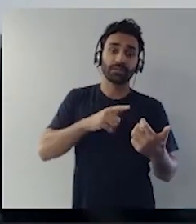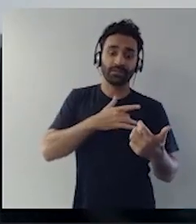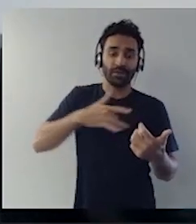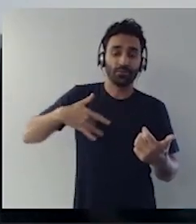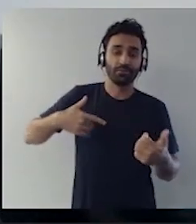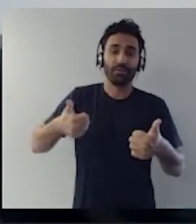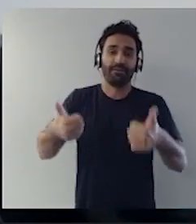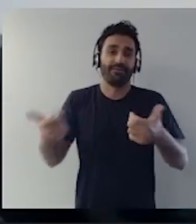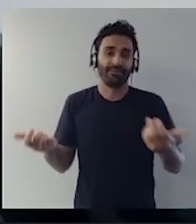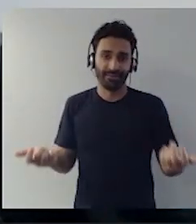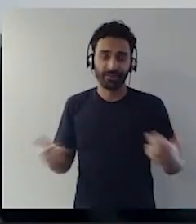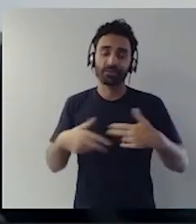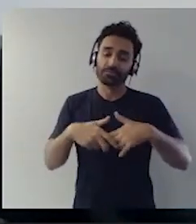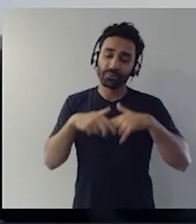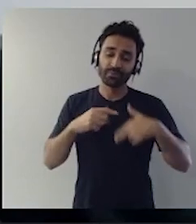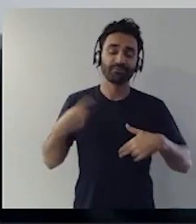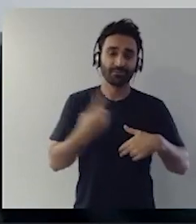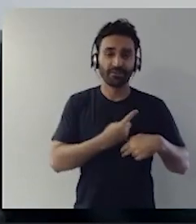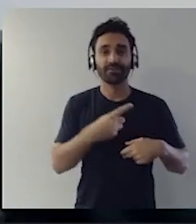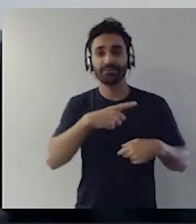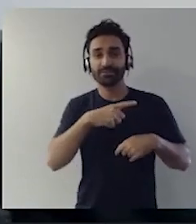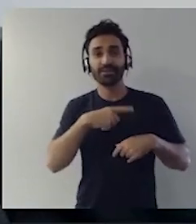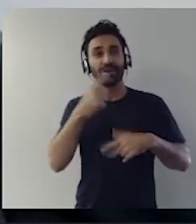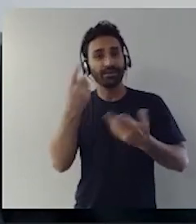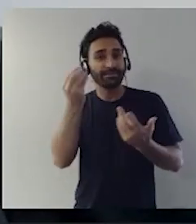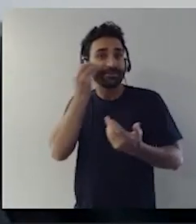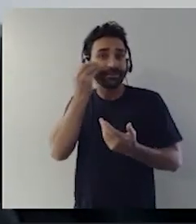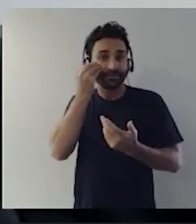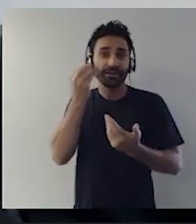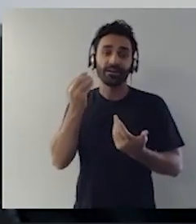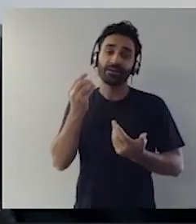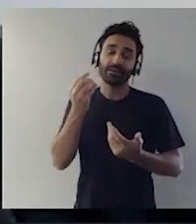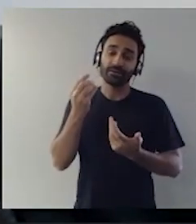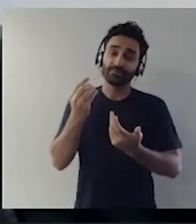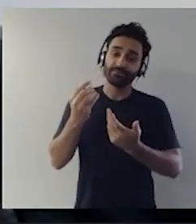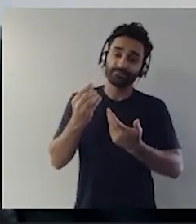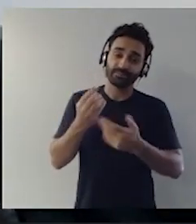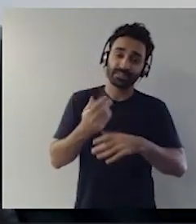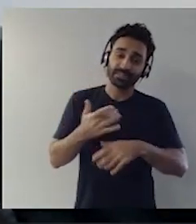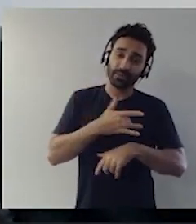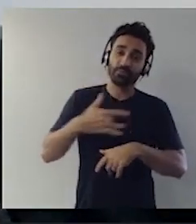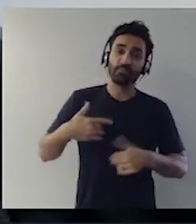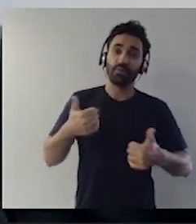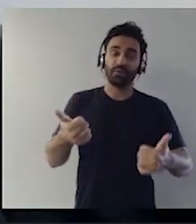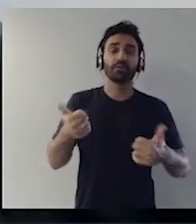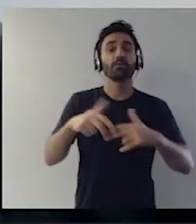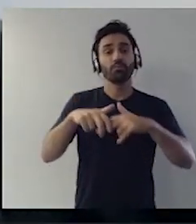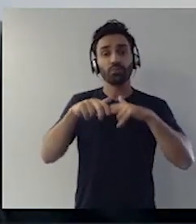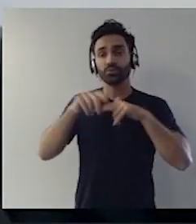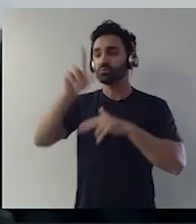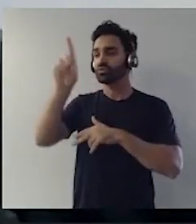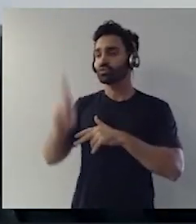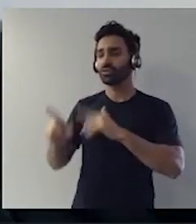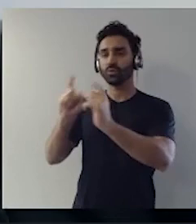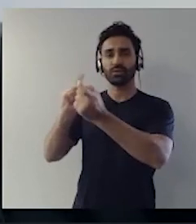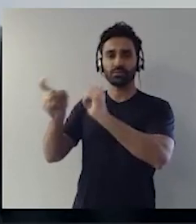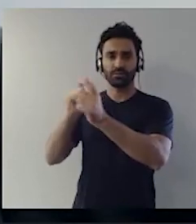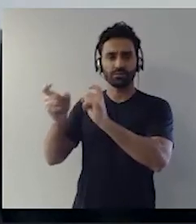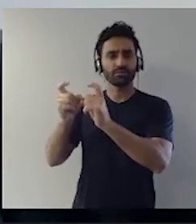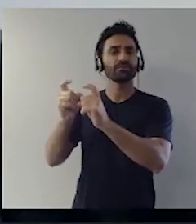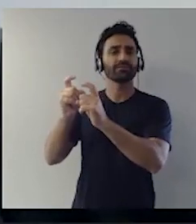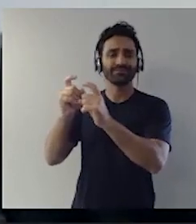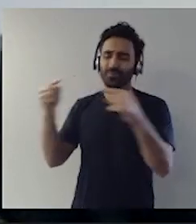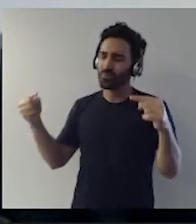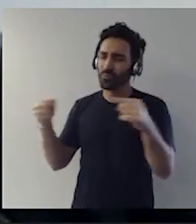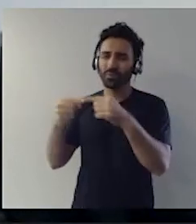em busca dessa sanidade que tanto falamos, esse equilíbrio. E o direito administrativo está inserido